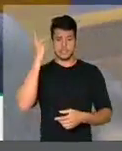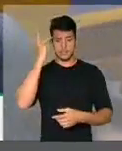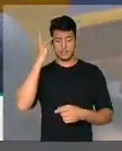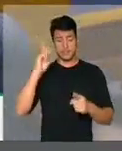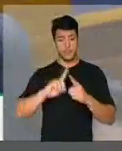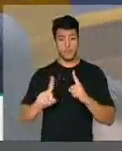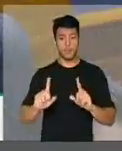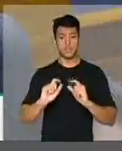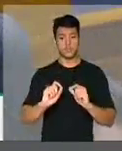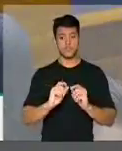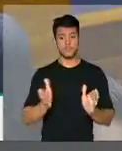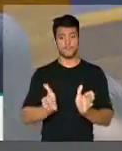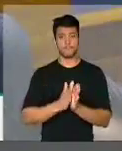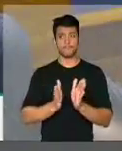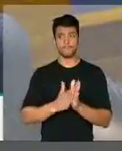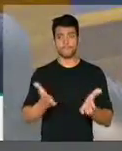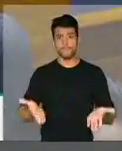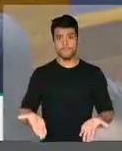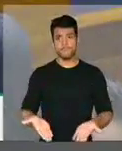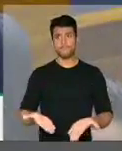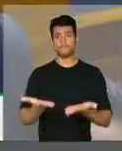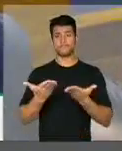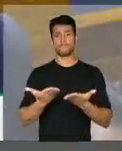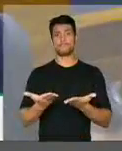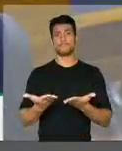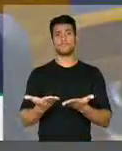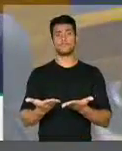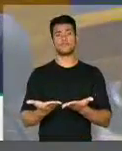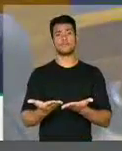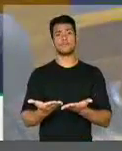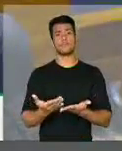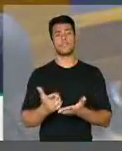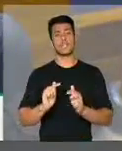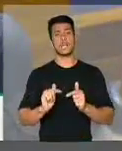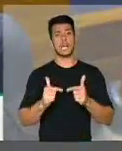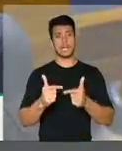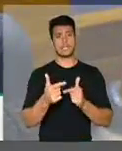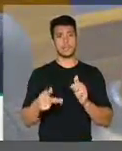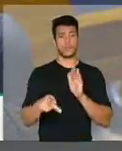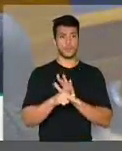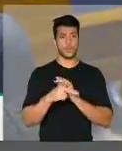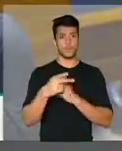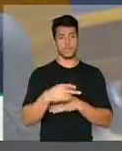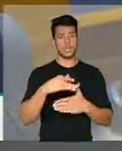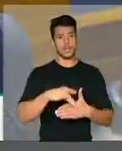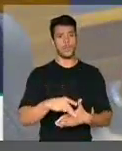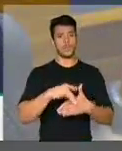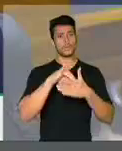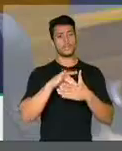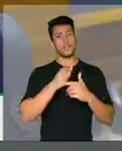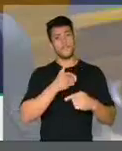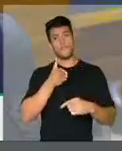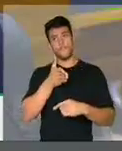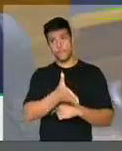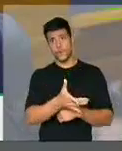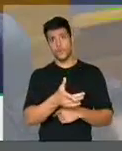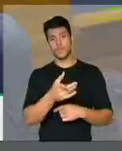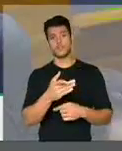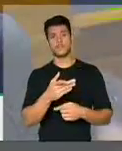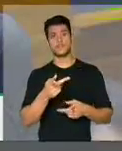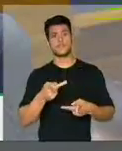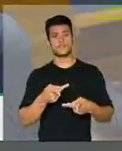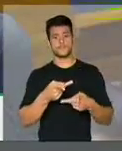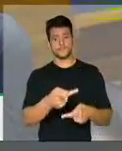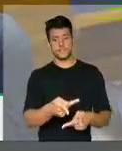de enaltecer a atitude de um líder que, estando na capital de São Paulo, foi